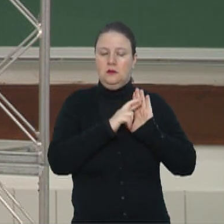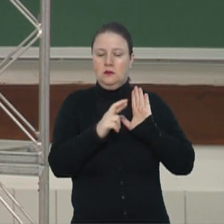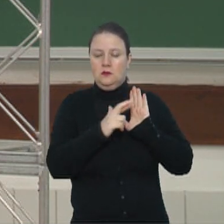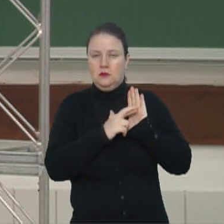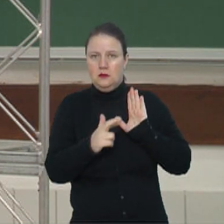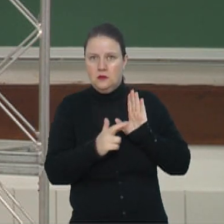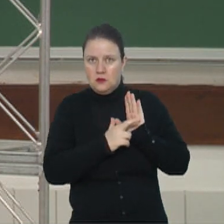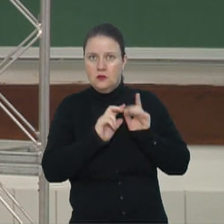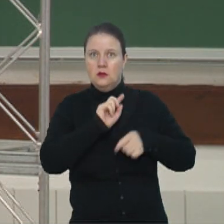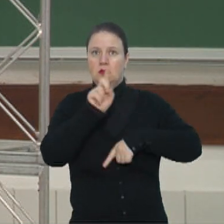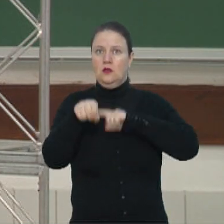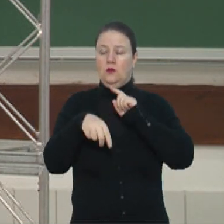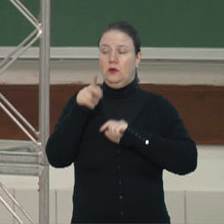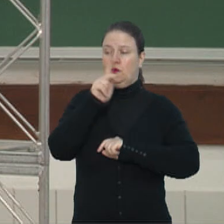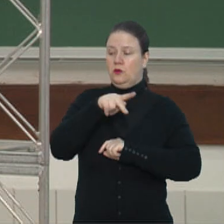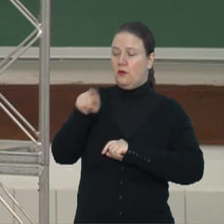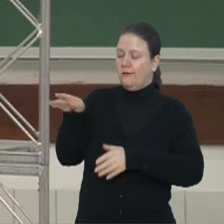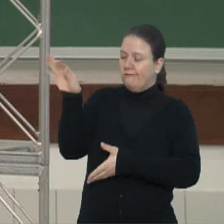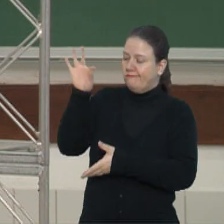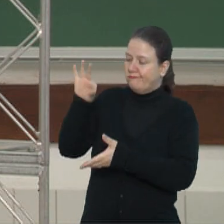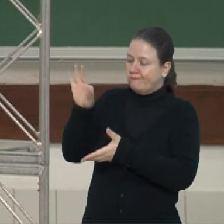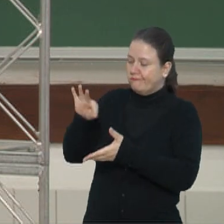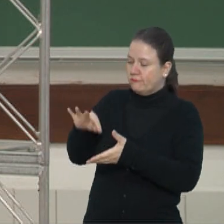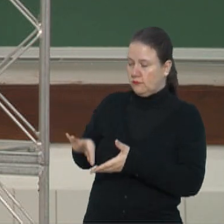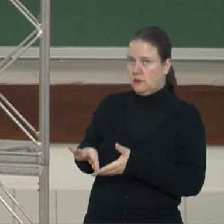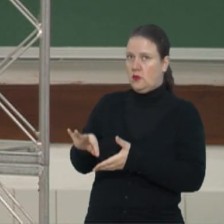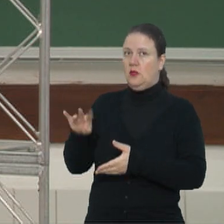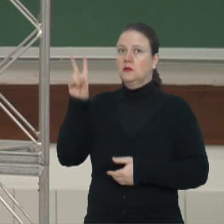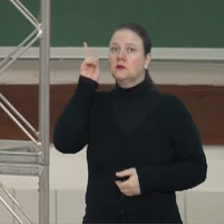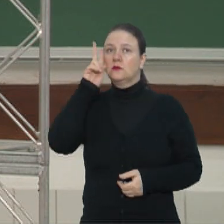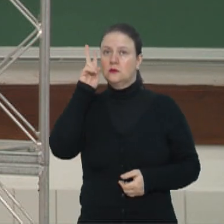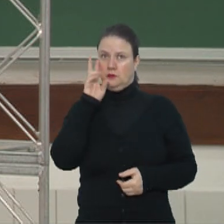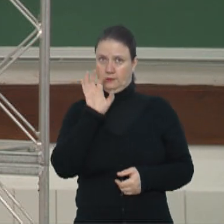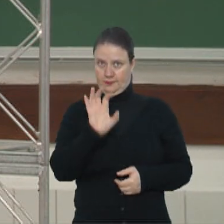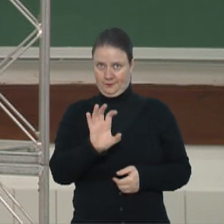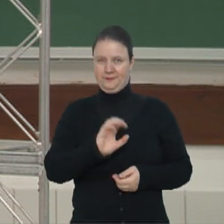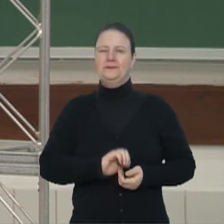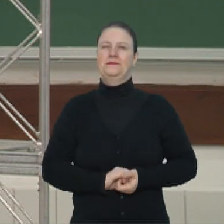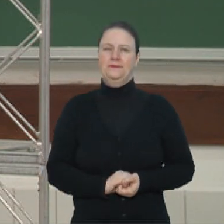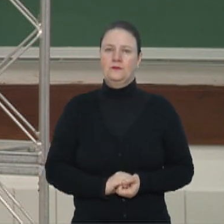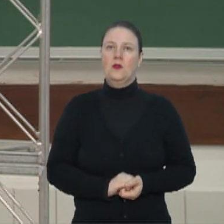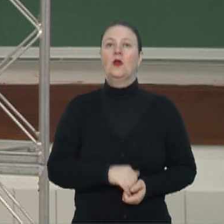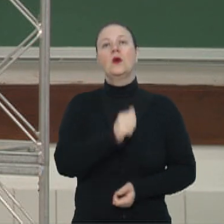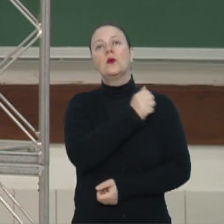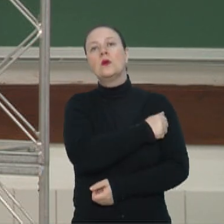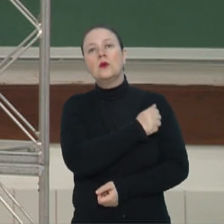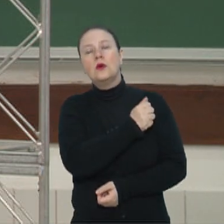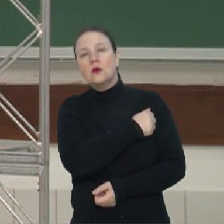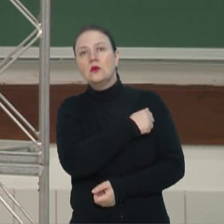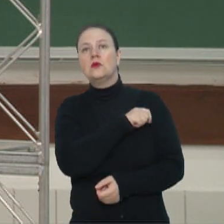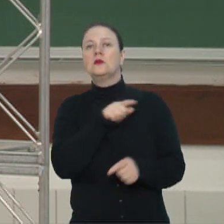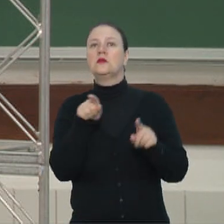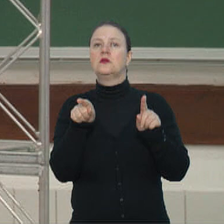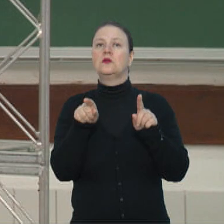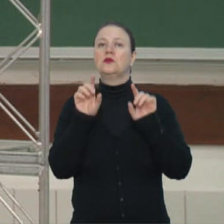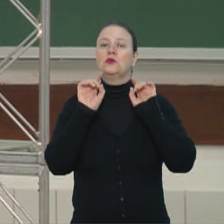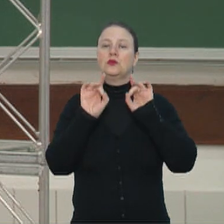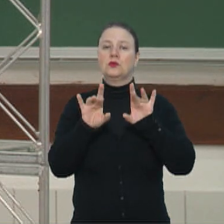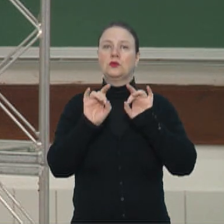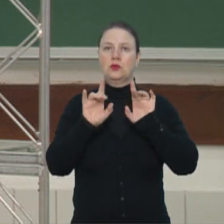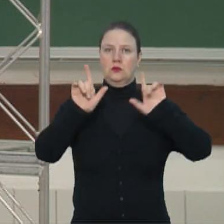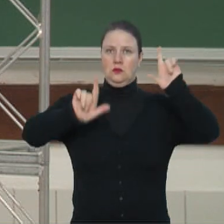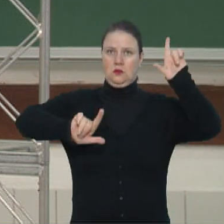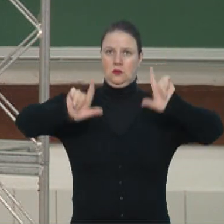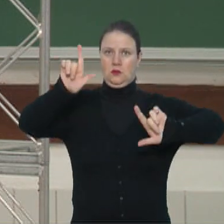e o professor de vocês fazer a correção. Então não esqueçam disso. Aqueles alunos que estão acompanhando as aulas apenas pela